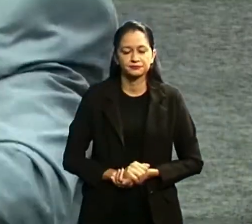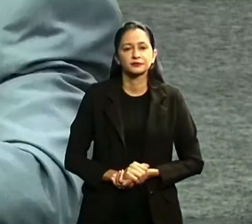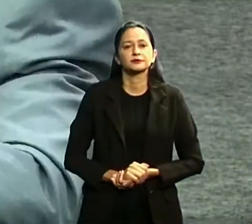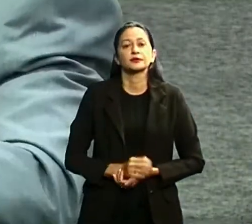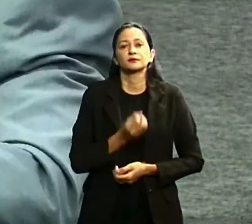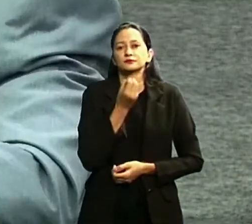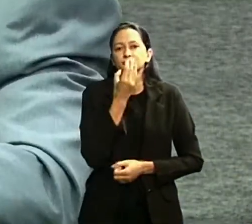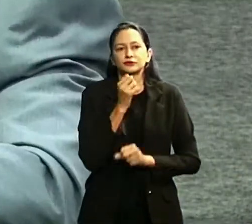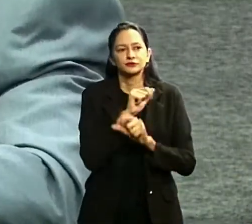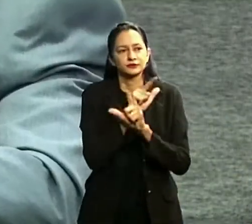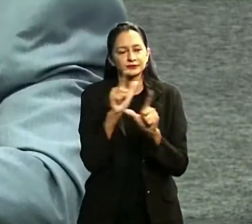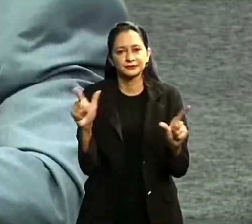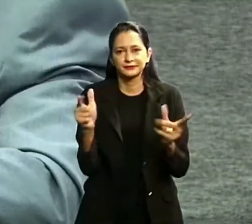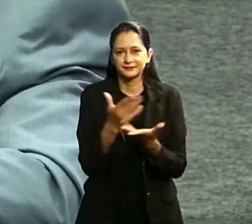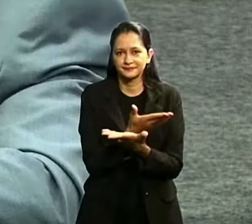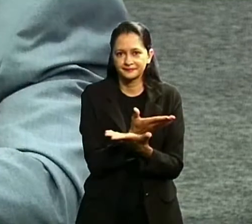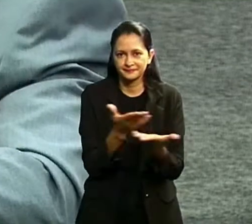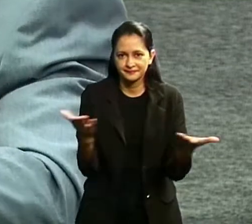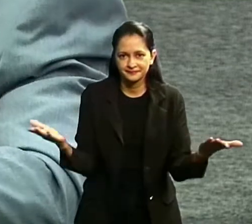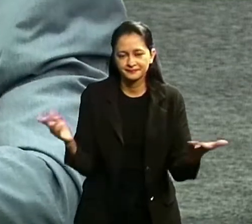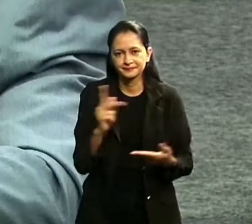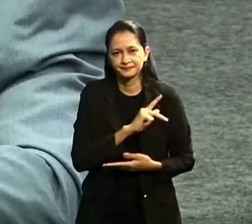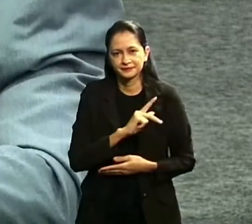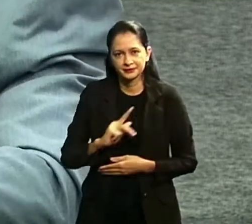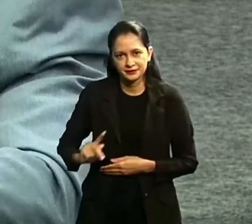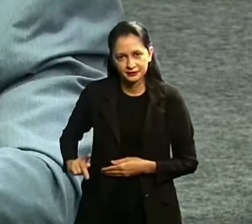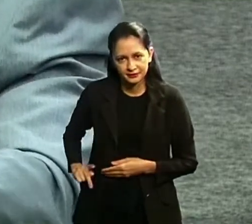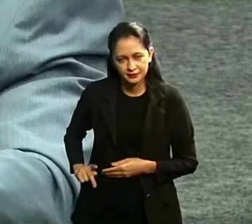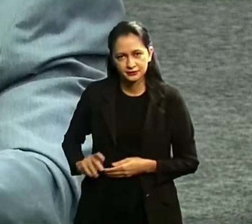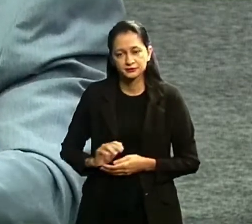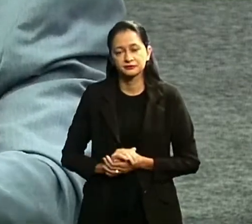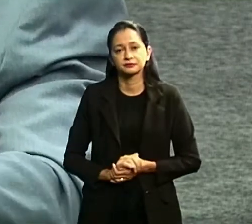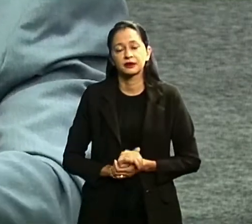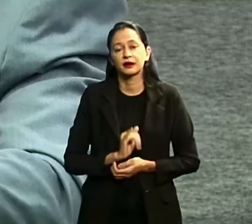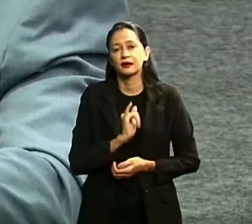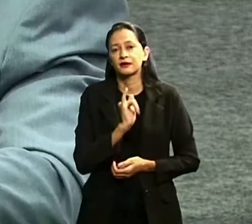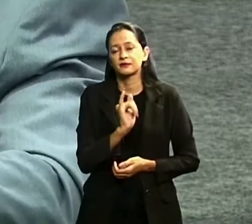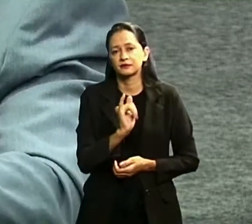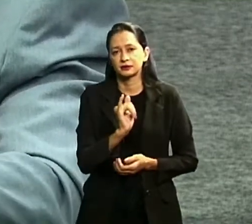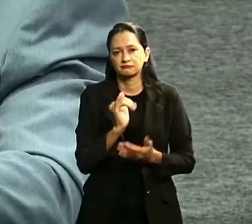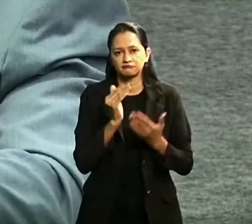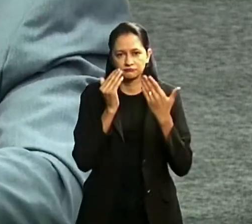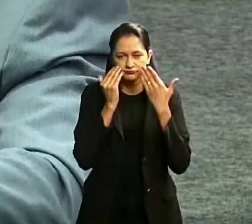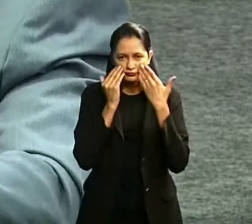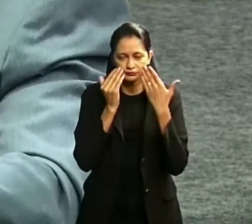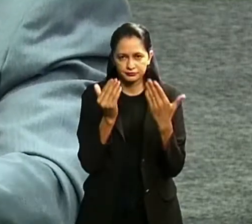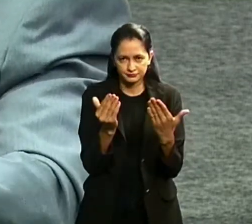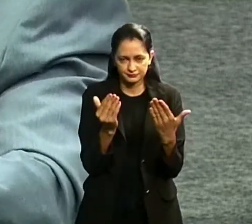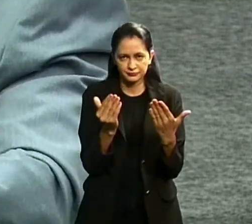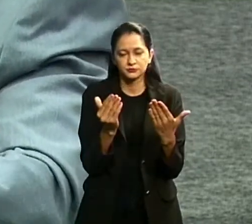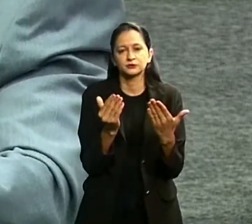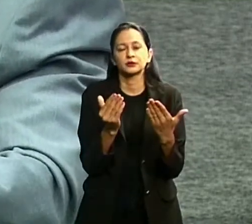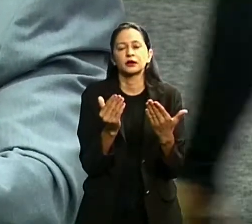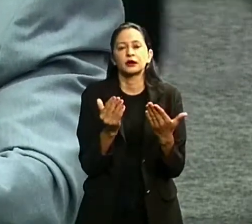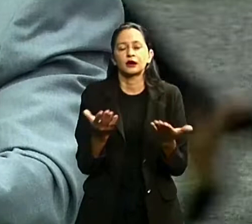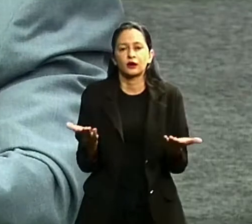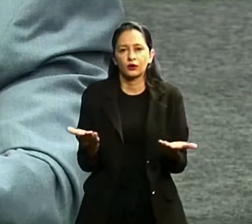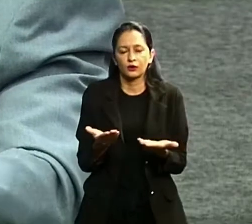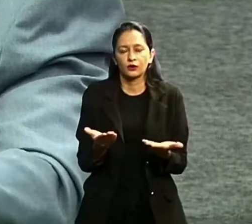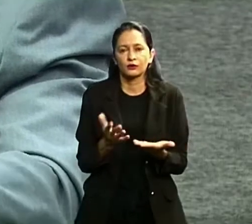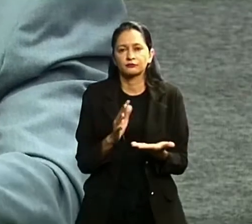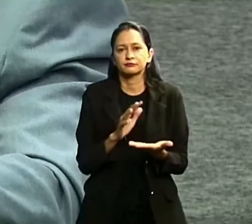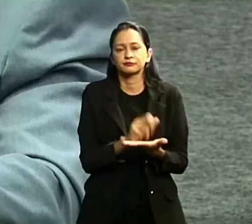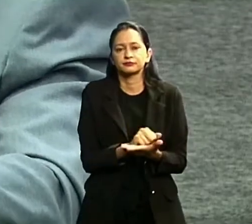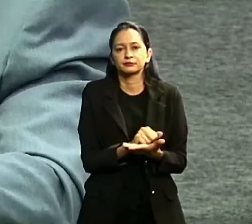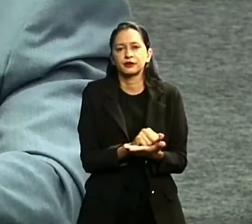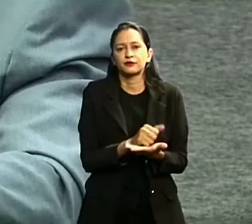pares, vereadoras, vereadoras, servidores da casa. Deixar registrado, nós estamos protocolizando agora